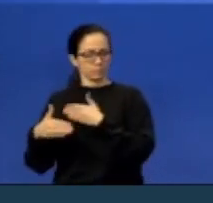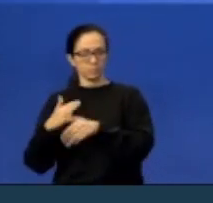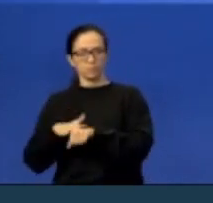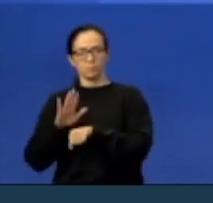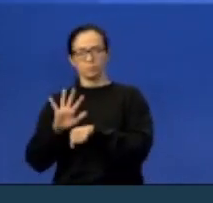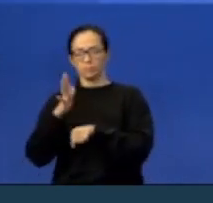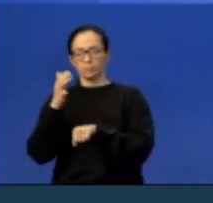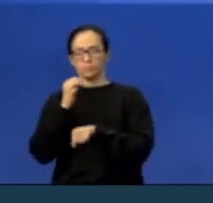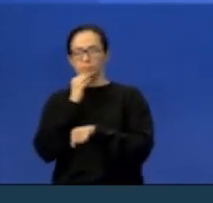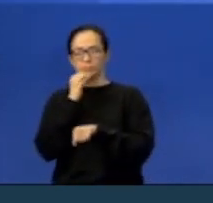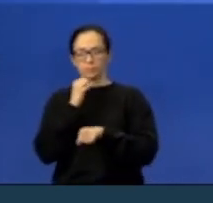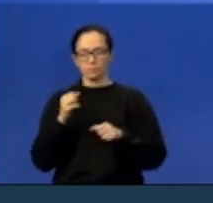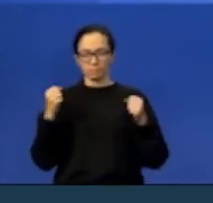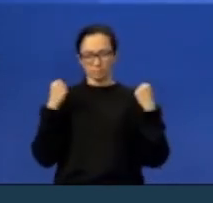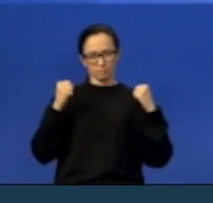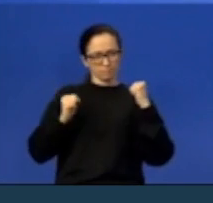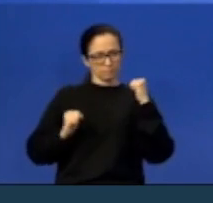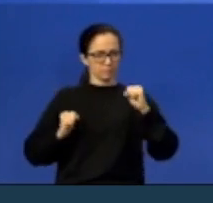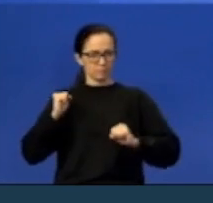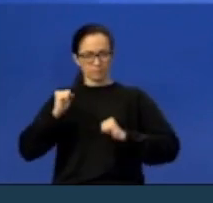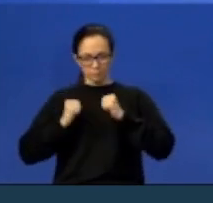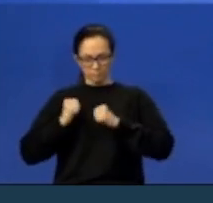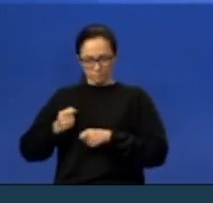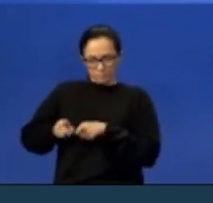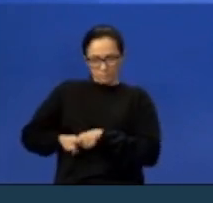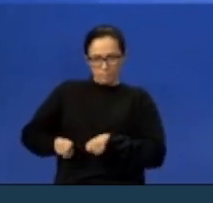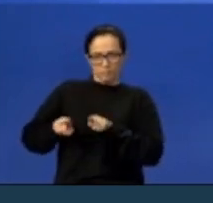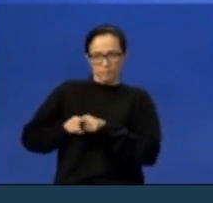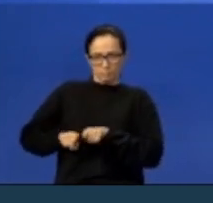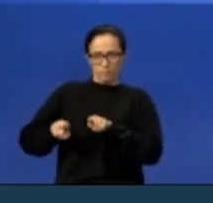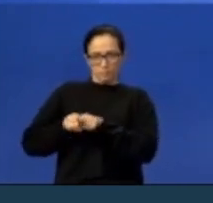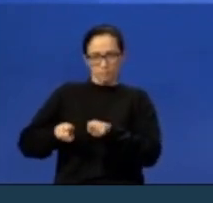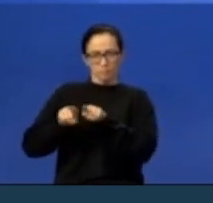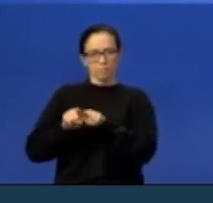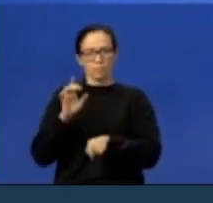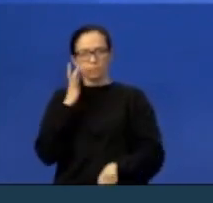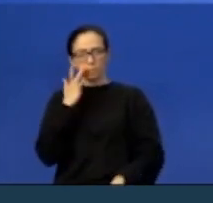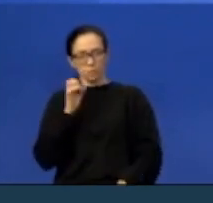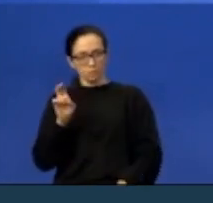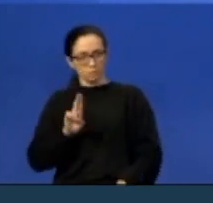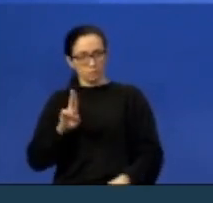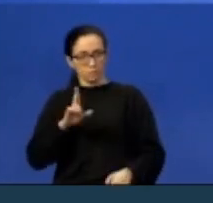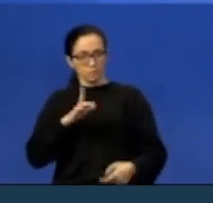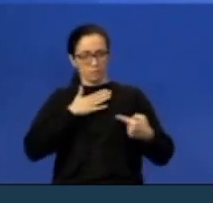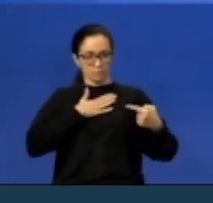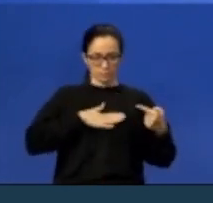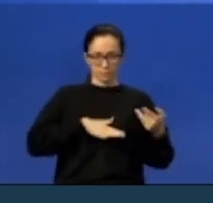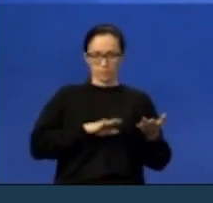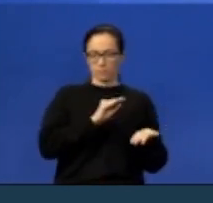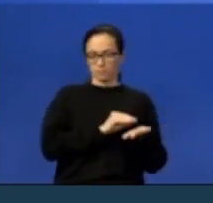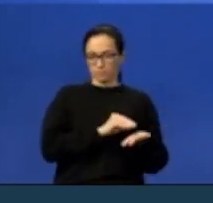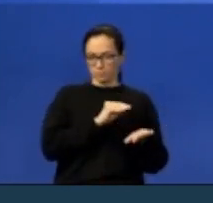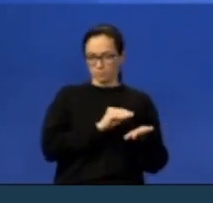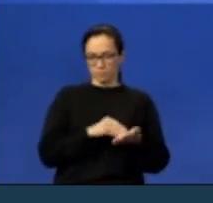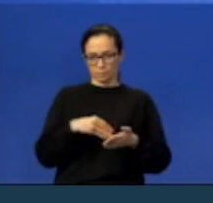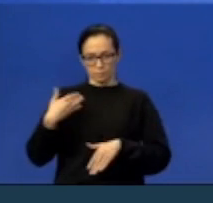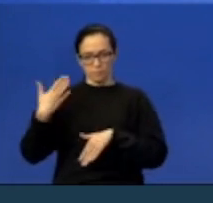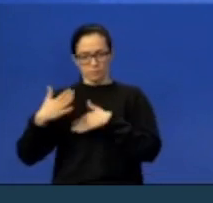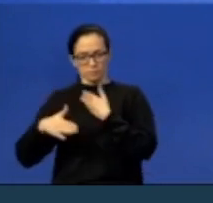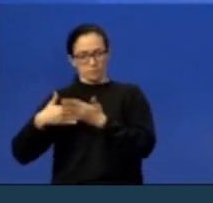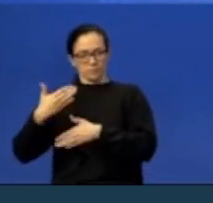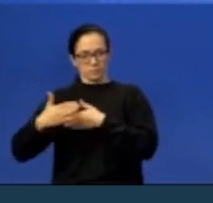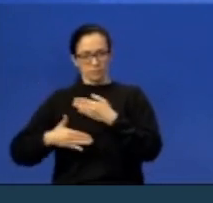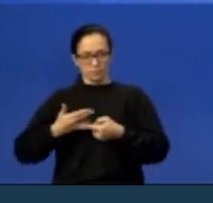no indivíduo atleta que está sofrendo uma competição. Então, pela falta de descanso, né, e pelo aumento da atividade, na